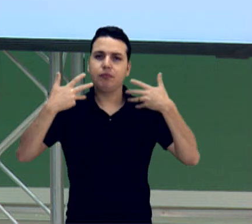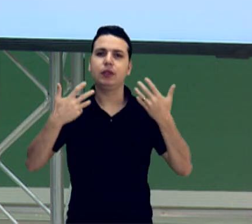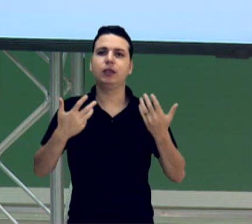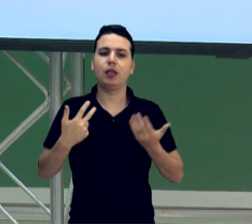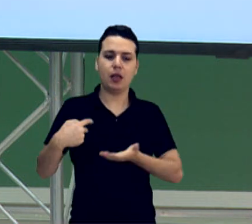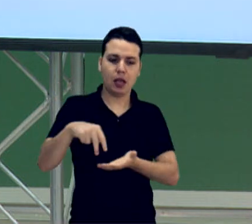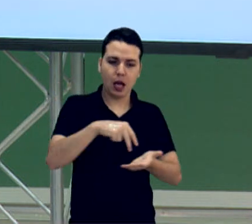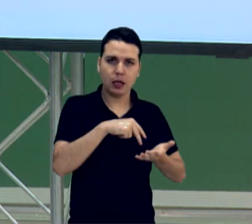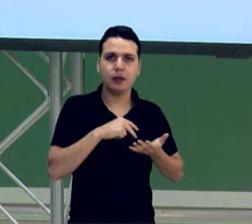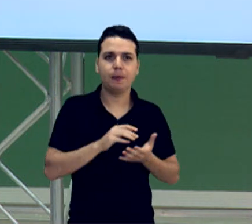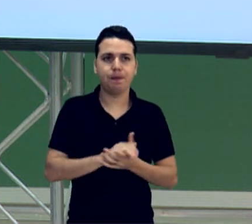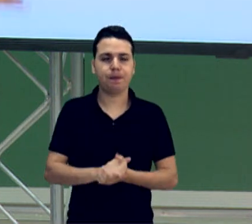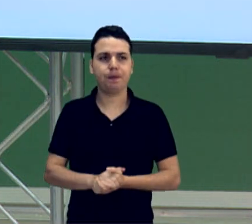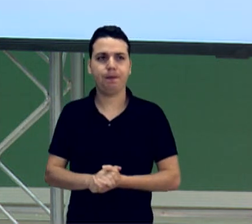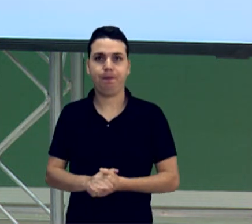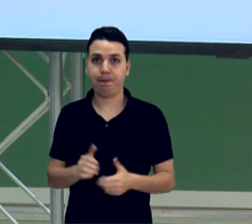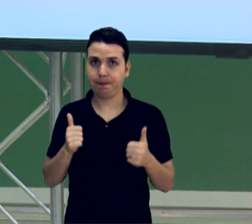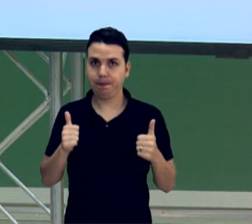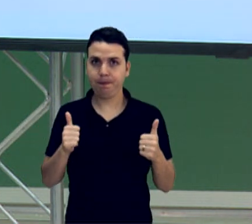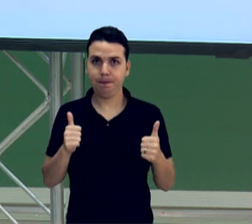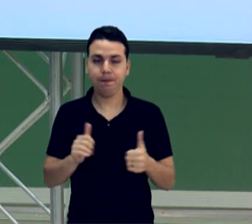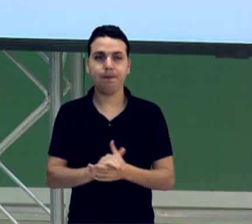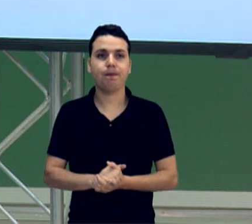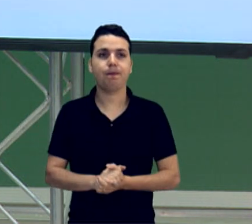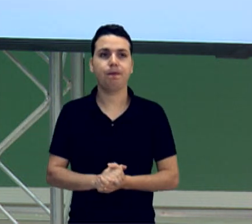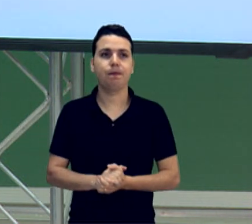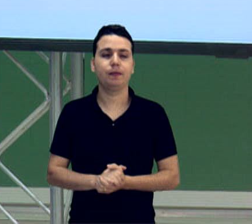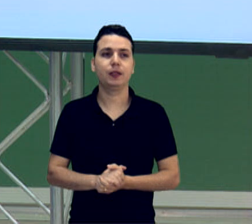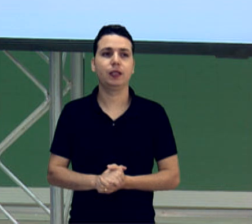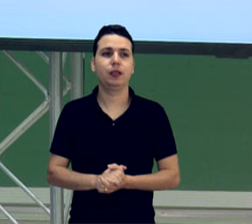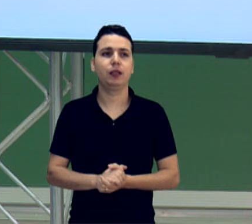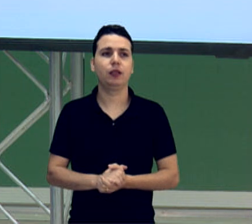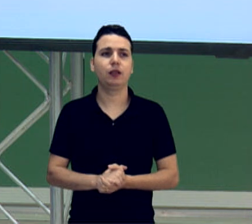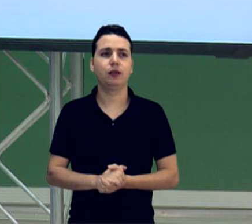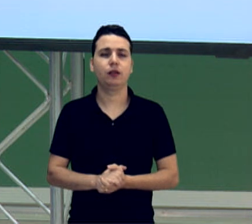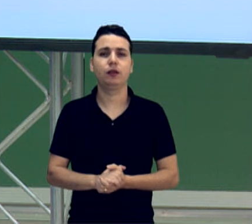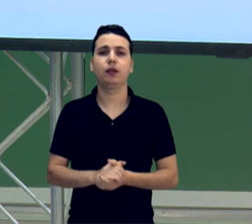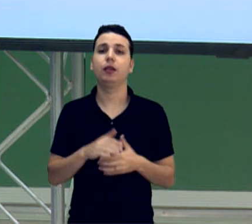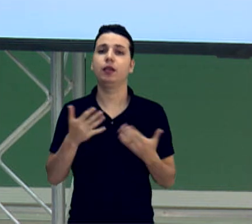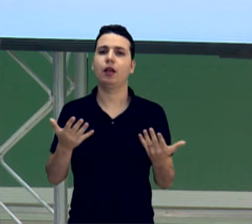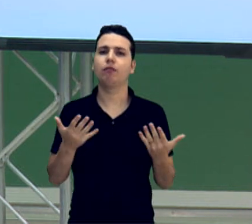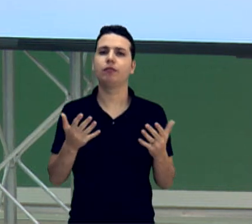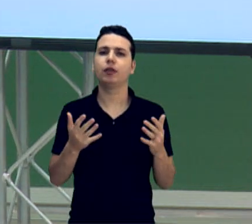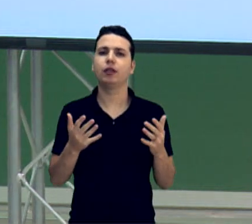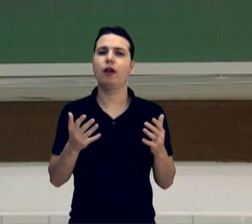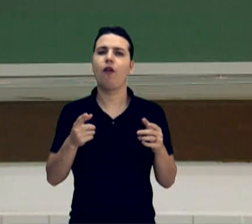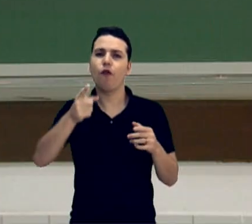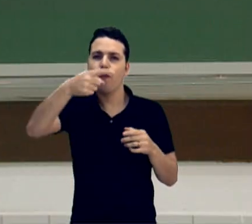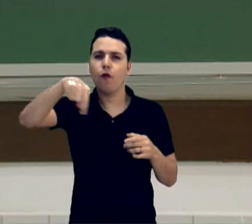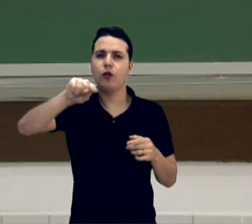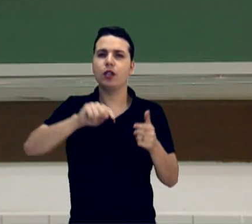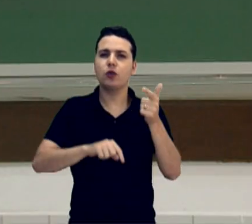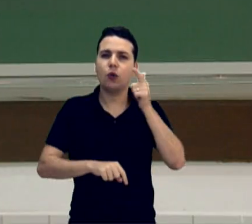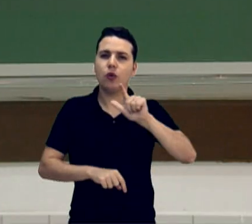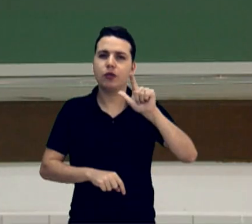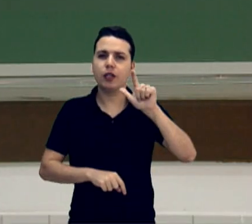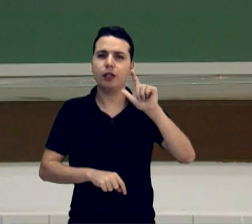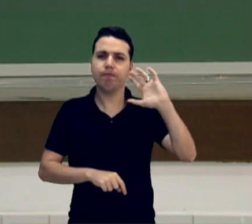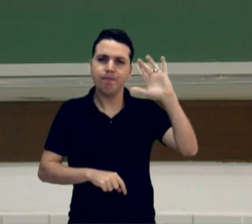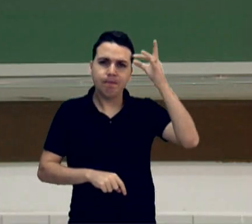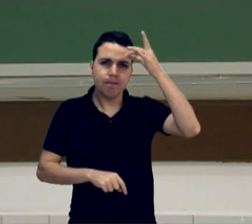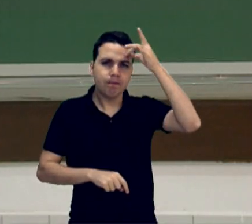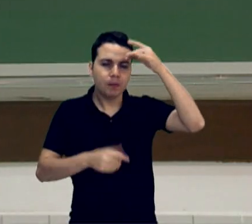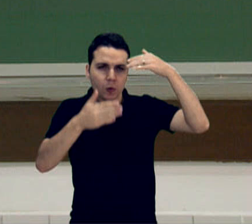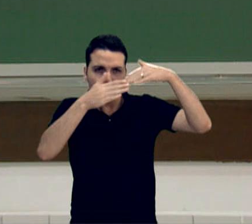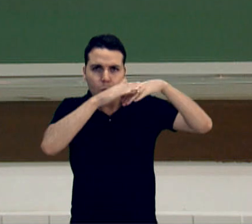se descontrair. Tranquilo? Muito bem. Gente, para fixar ainda mais o conhecimento de